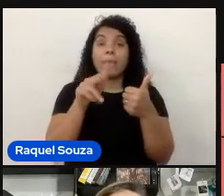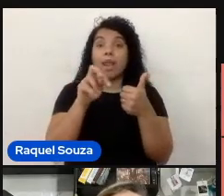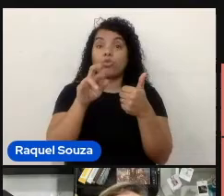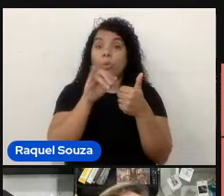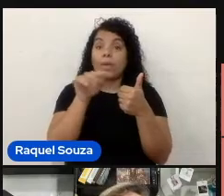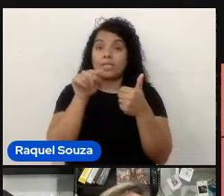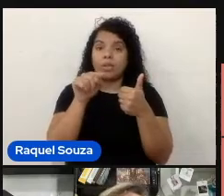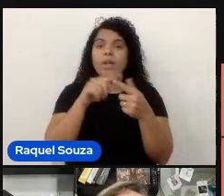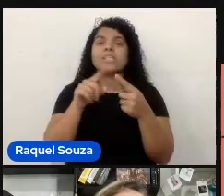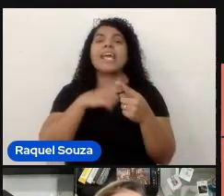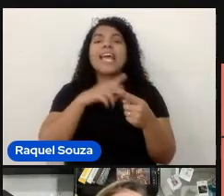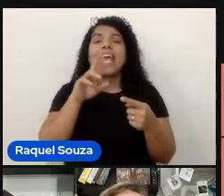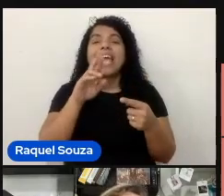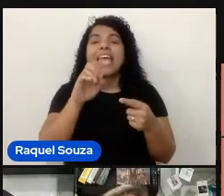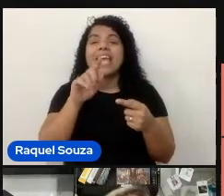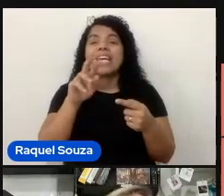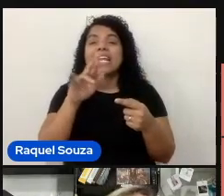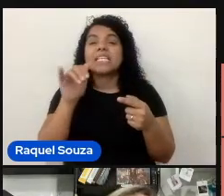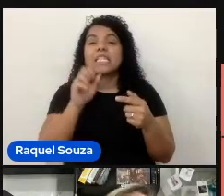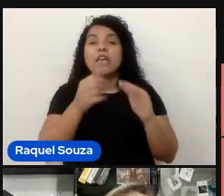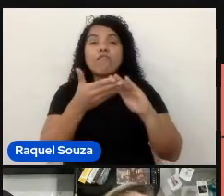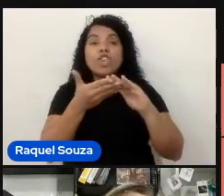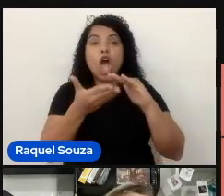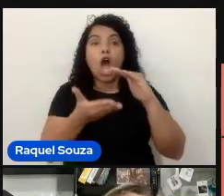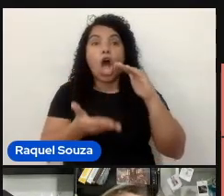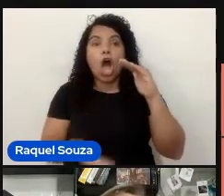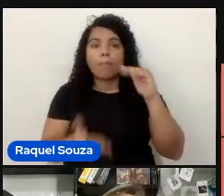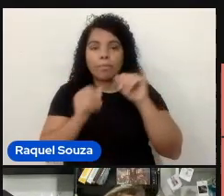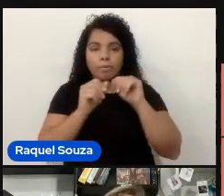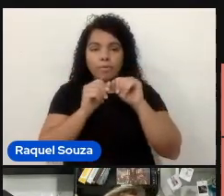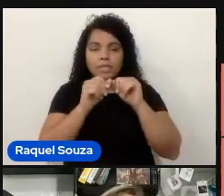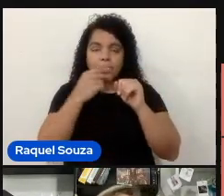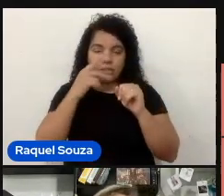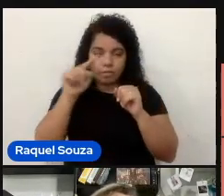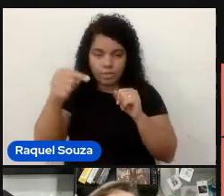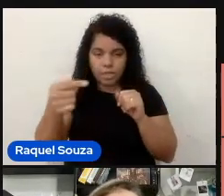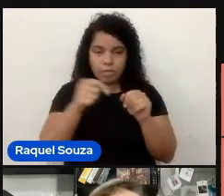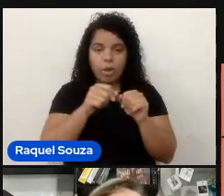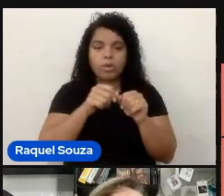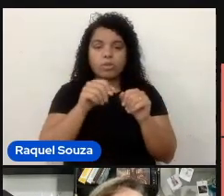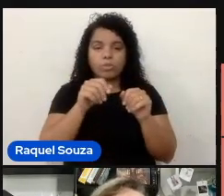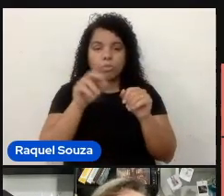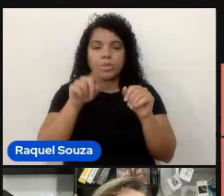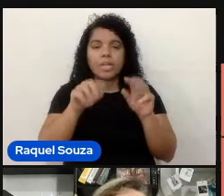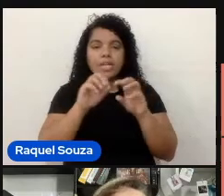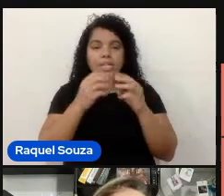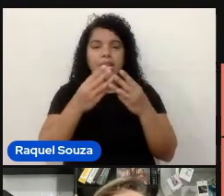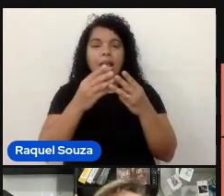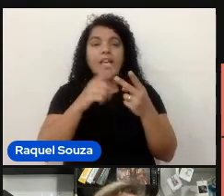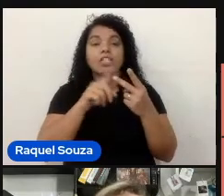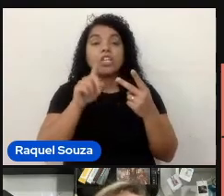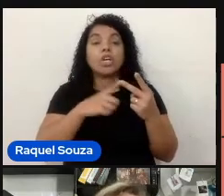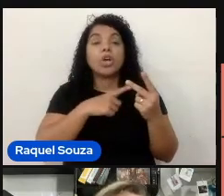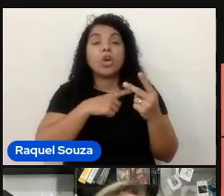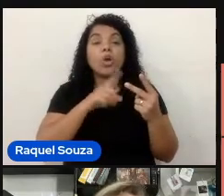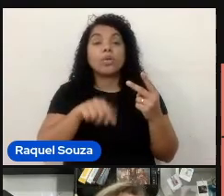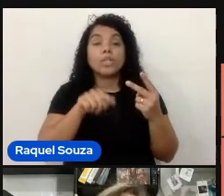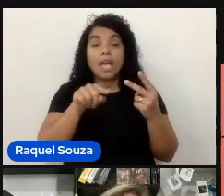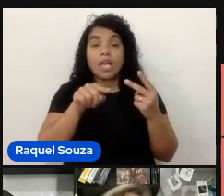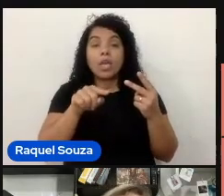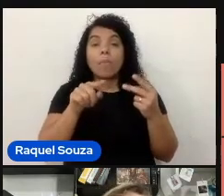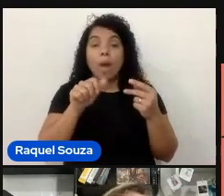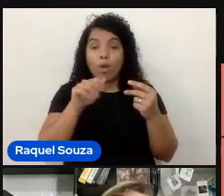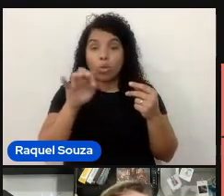tenho um regressivo enorme para fazer, que é o que a gente vai falar agora na próxima slide. E eu tenho uma automação para aquele regressivo ali,